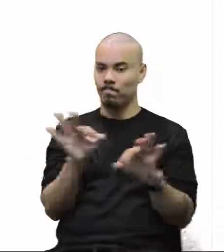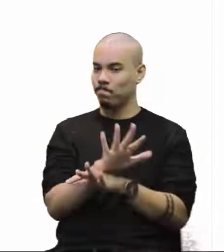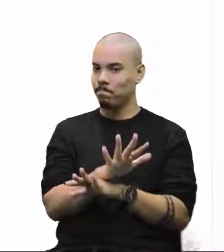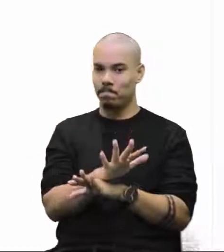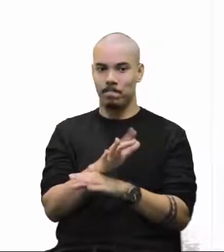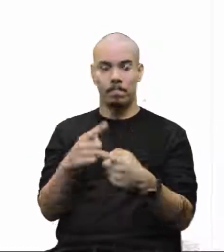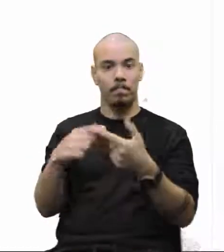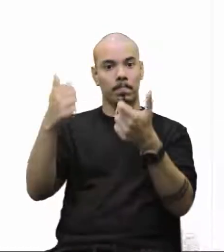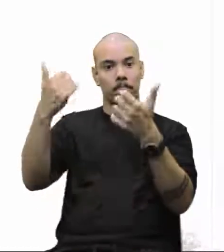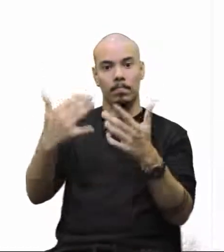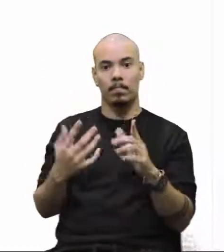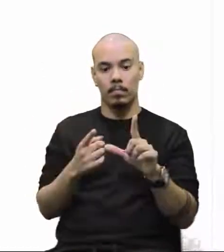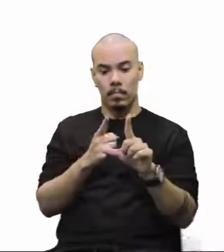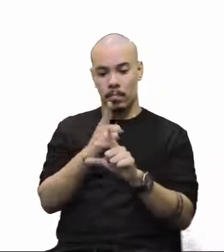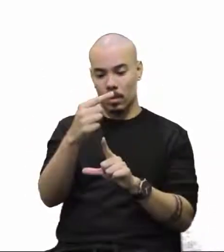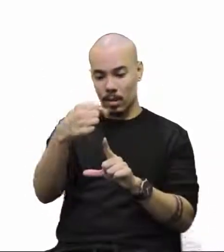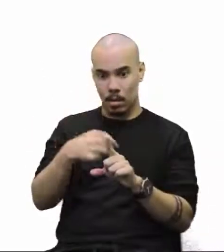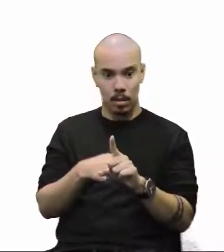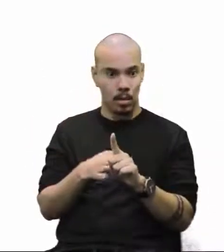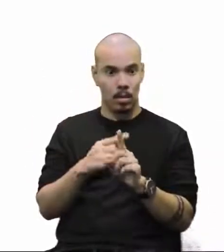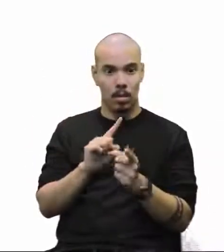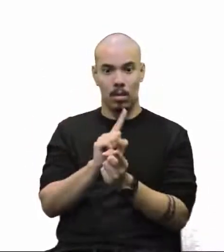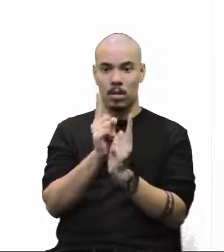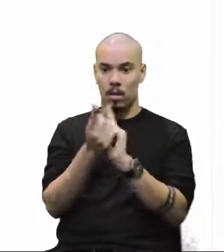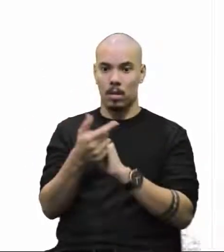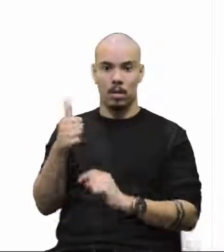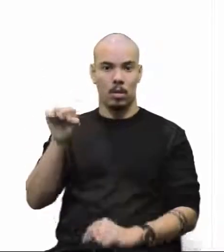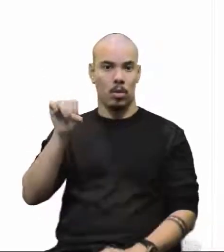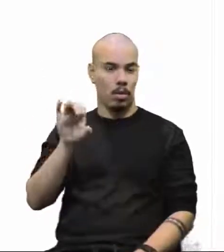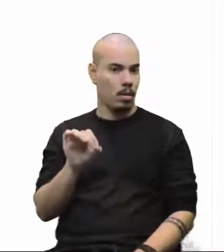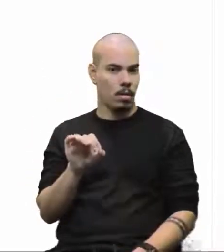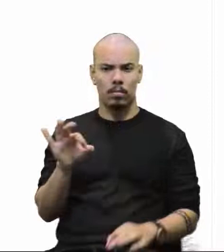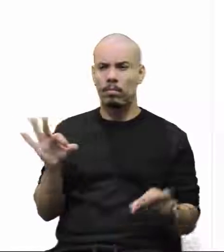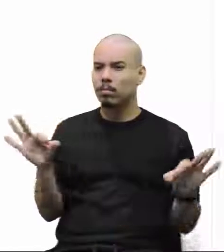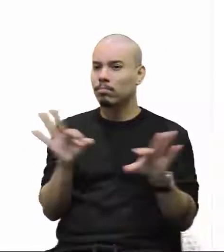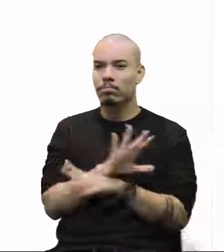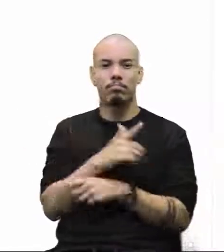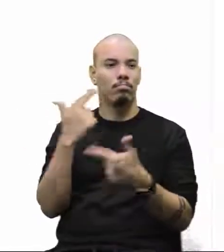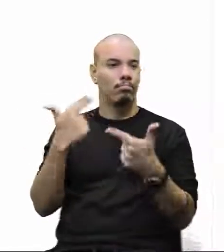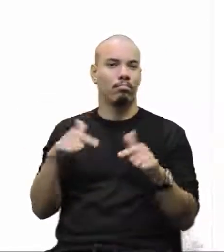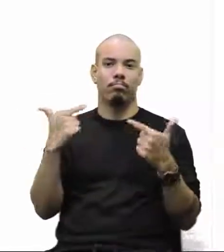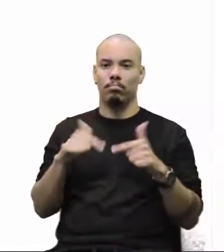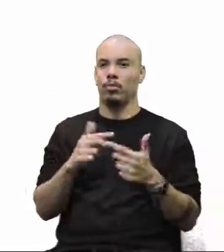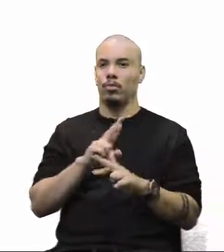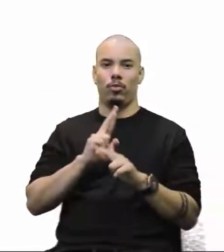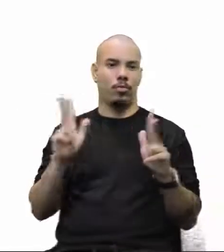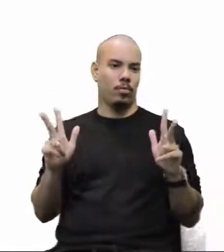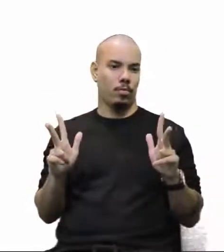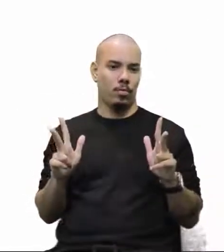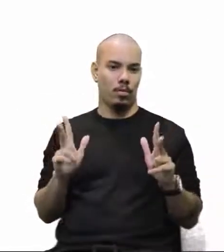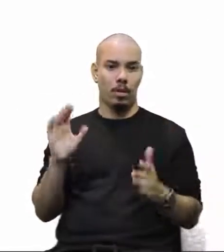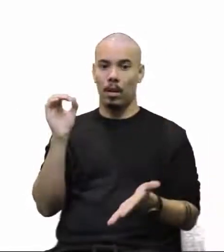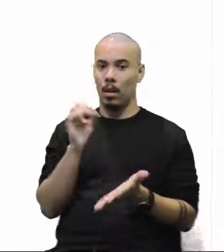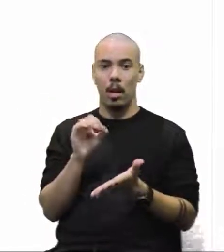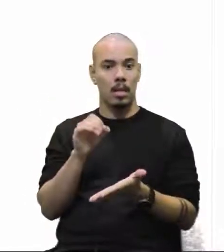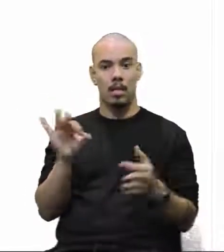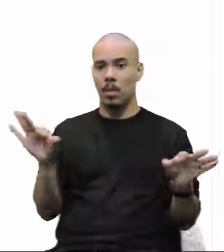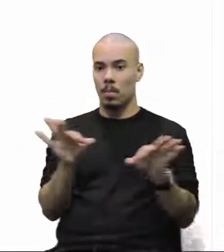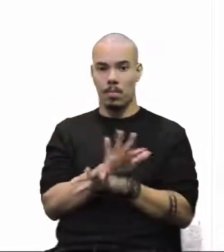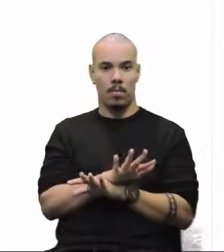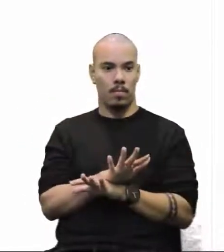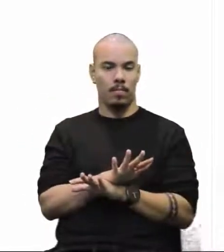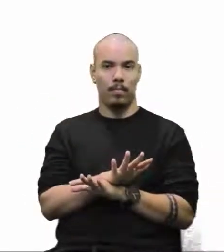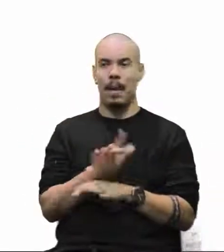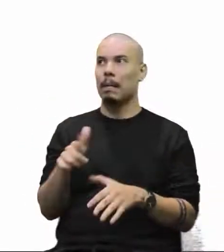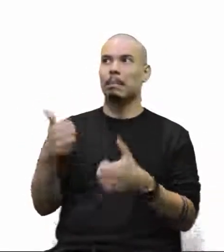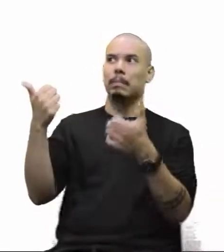do sentido. Se for no mesmo sentido, é zero. Sentido oposto, 180. Não Mas o faz seno de diferença. zero é igual ao seno de 180. É zero. Mas ele não